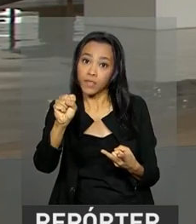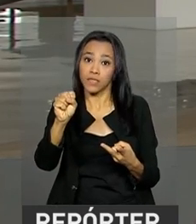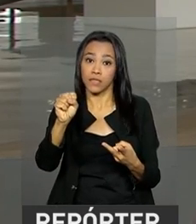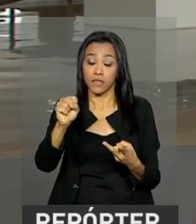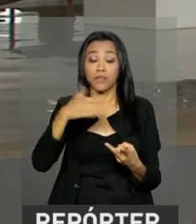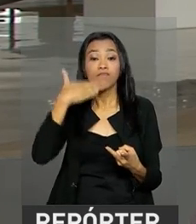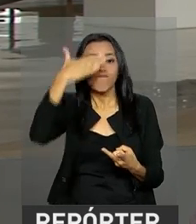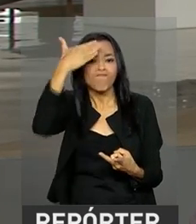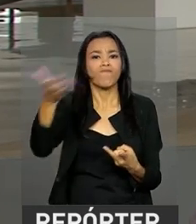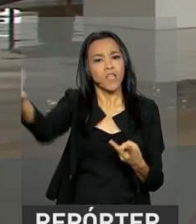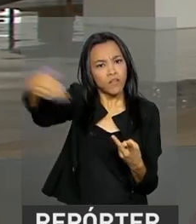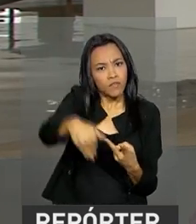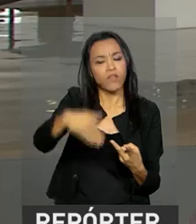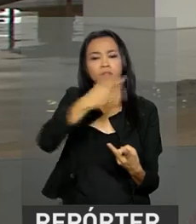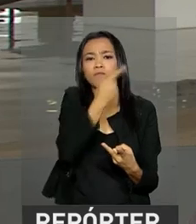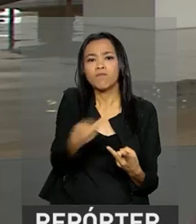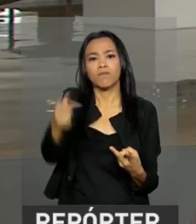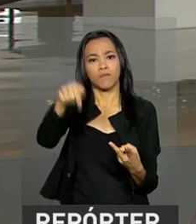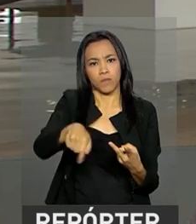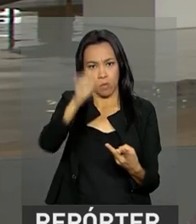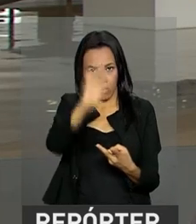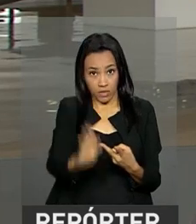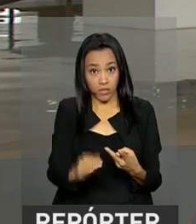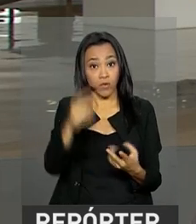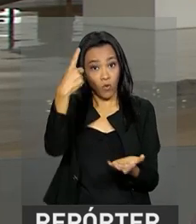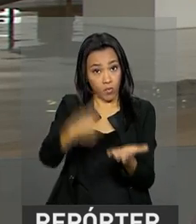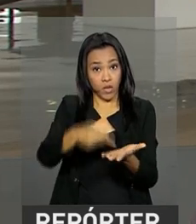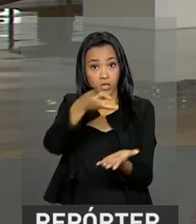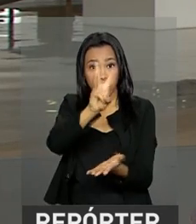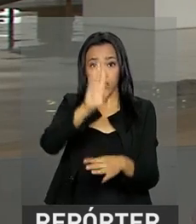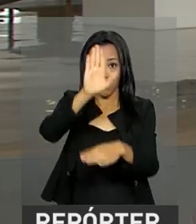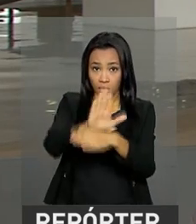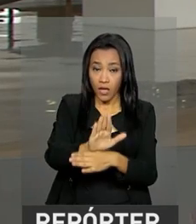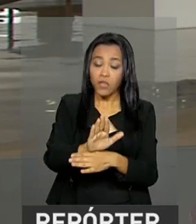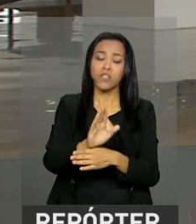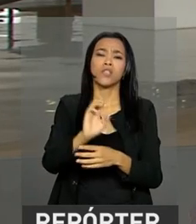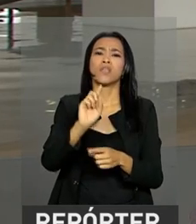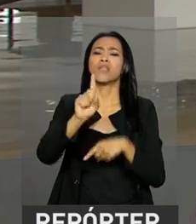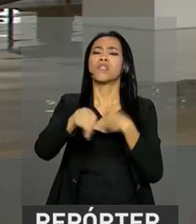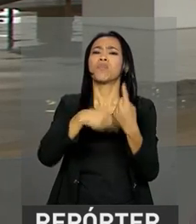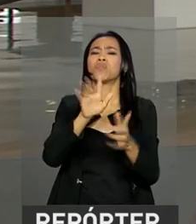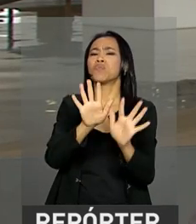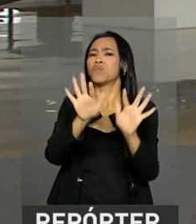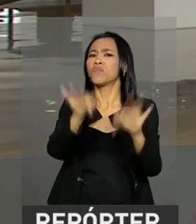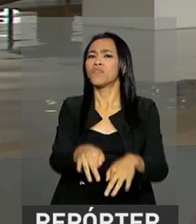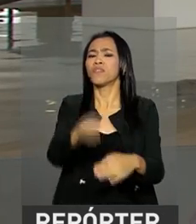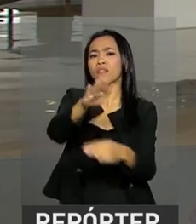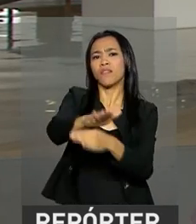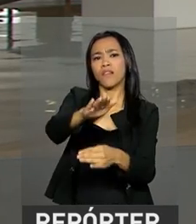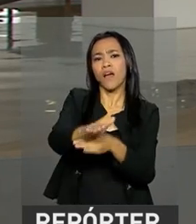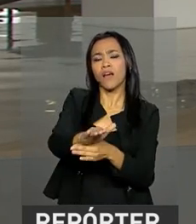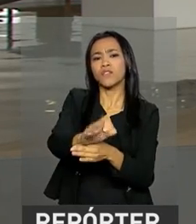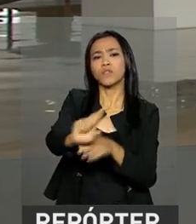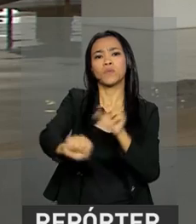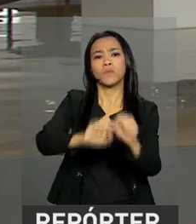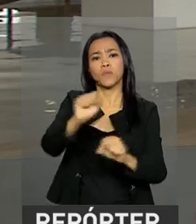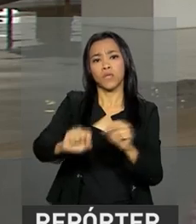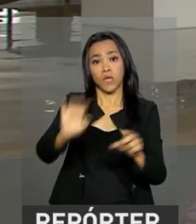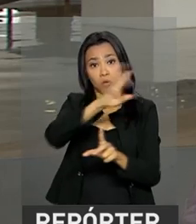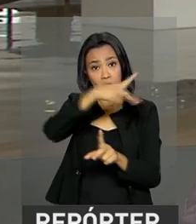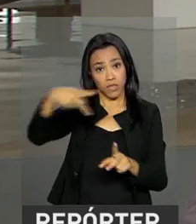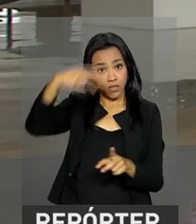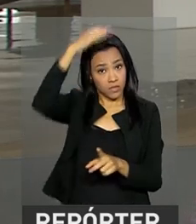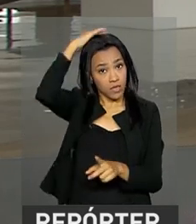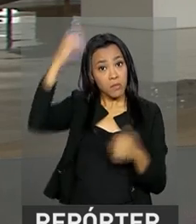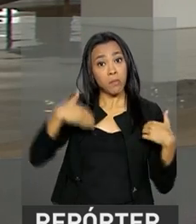encontro essa ão tá marcada para as 3 horas da tarde aqui no Palácio do Planalto e já no final da tarde às 5 da tarde o presidente temer ele